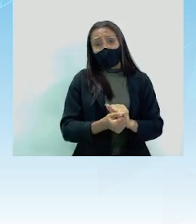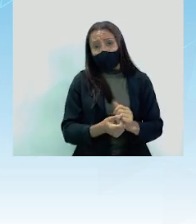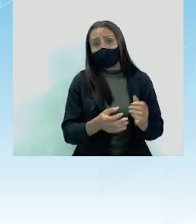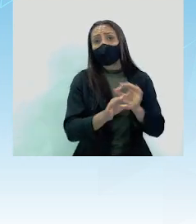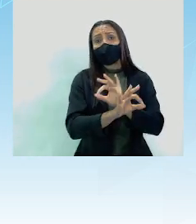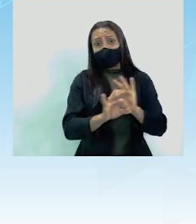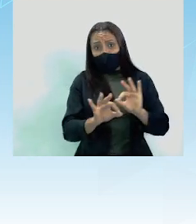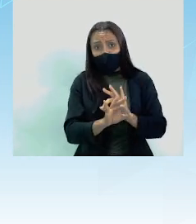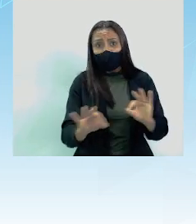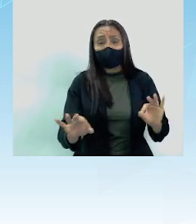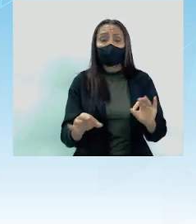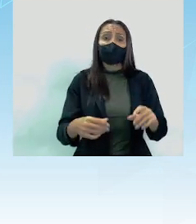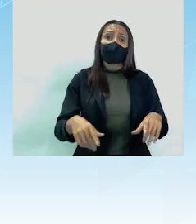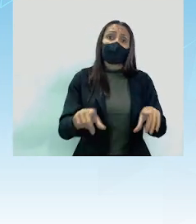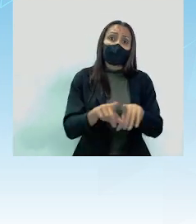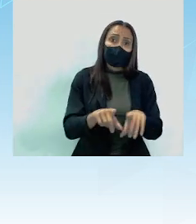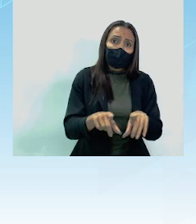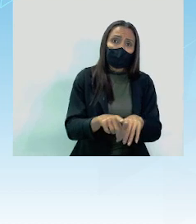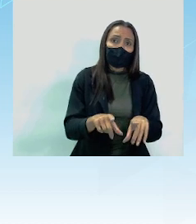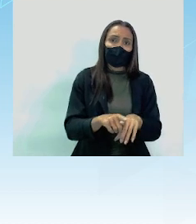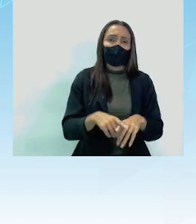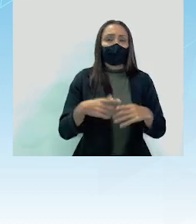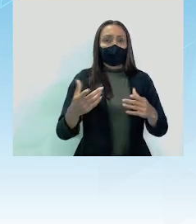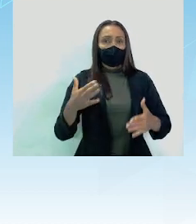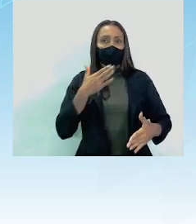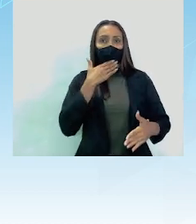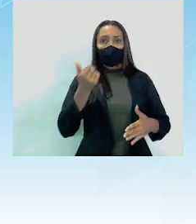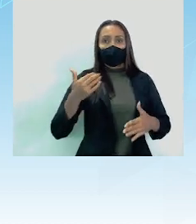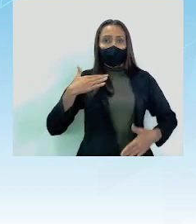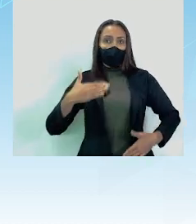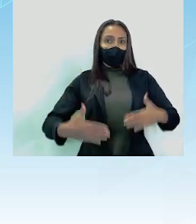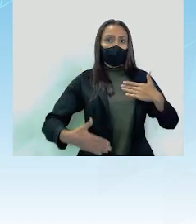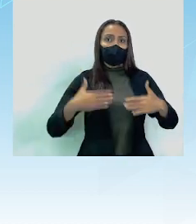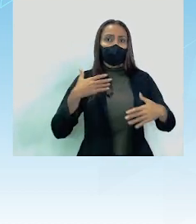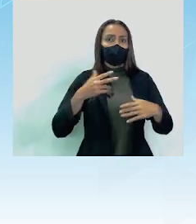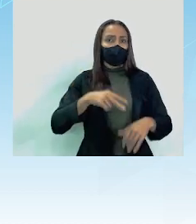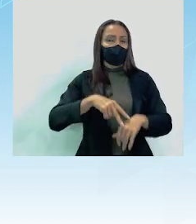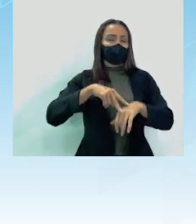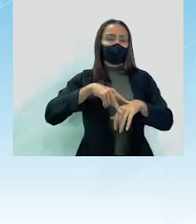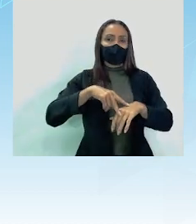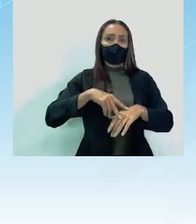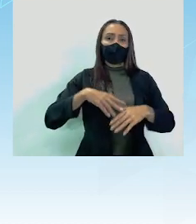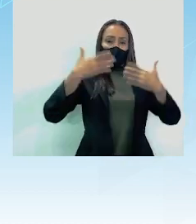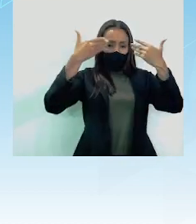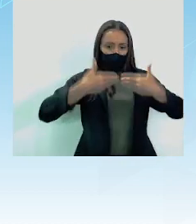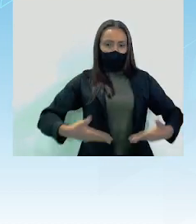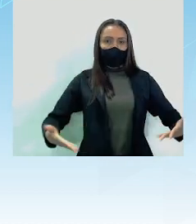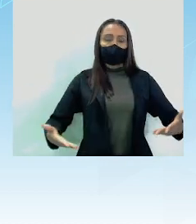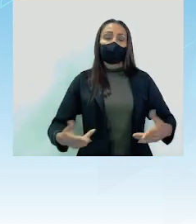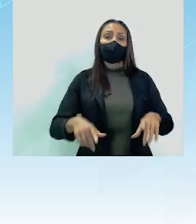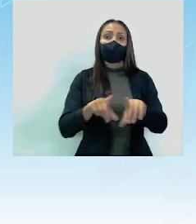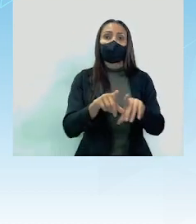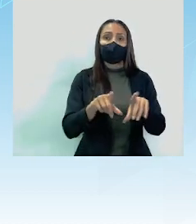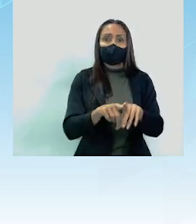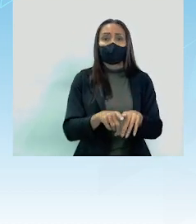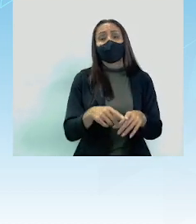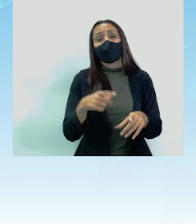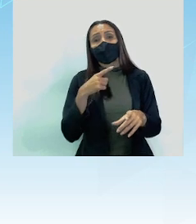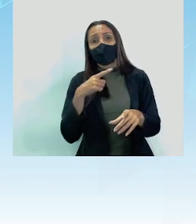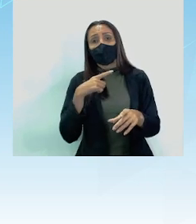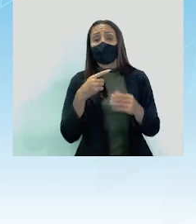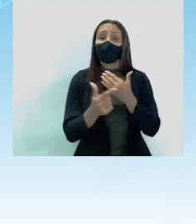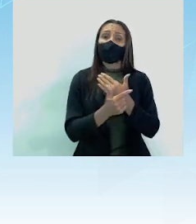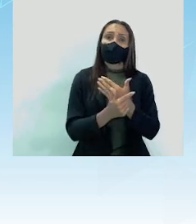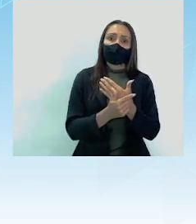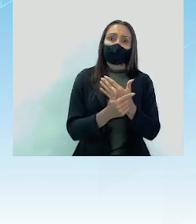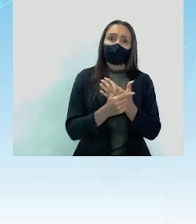elas também, né, além de melhorar o condicionamento físico, né, além de ser uma atividade para causar bem-estar, mas elas também têm essa